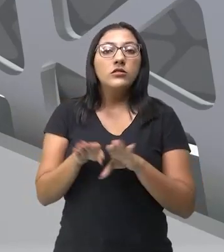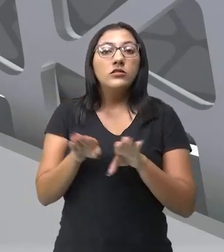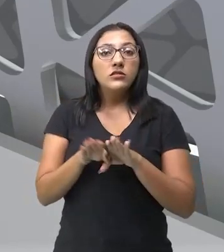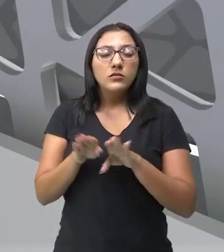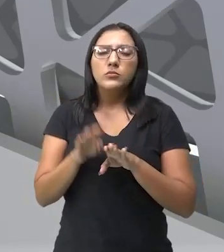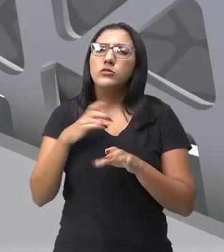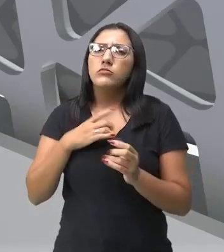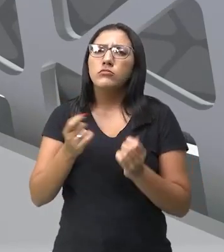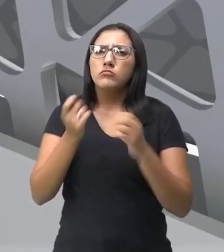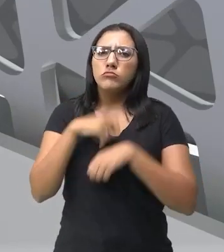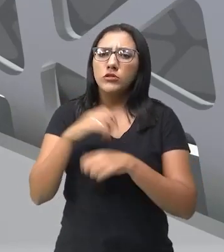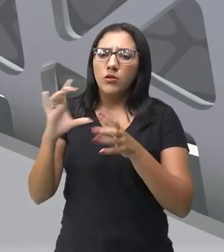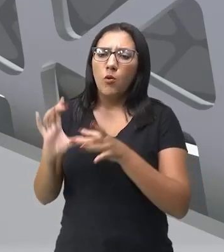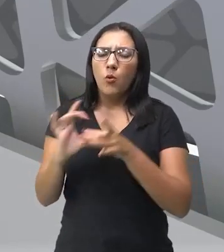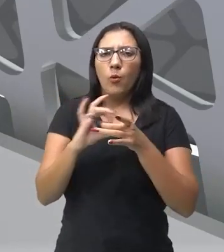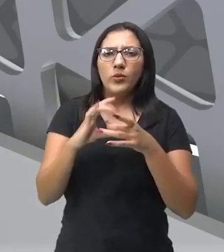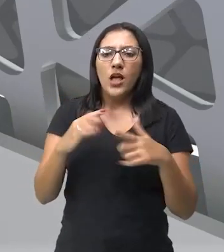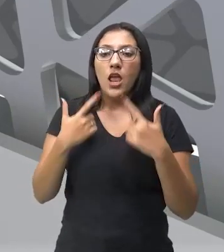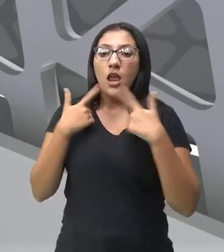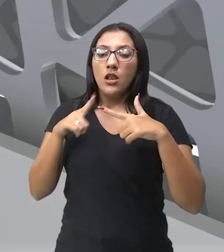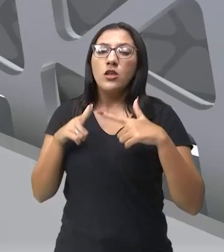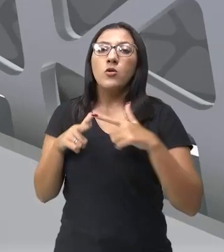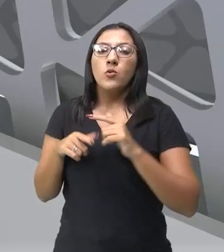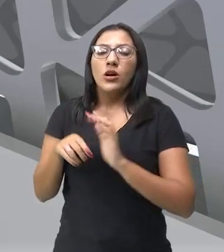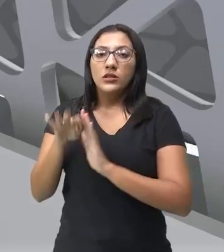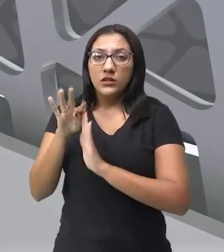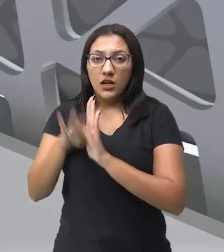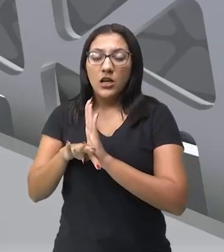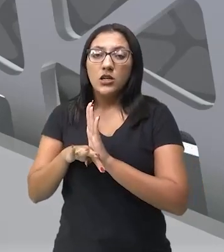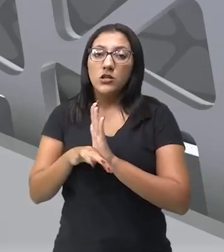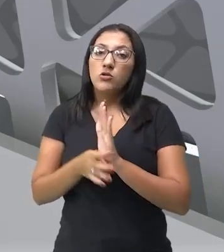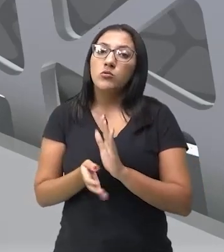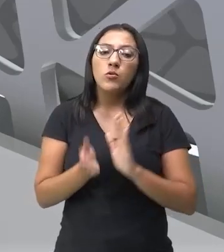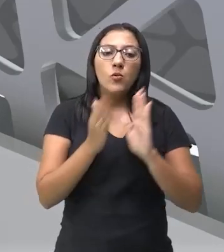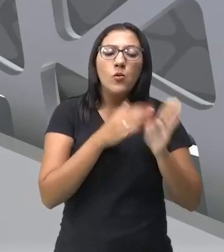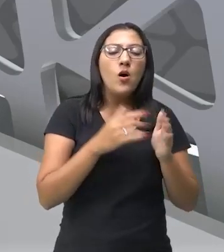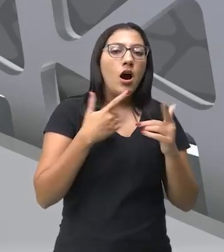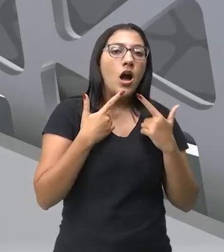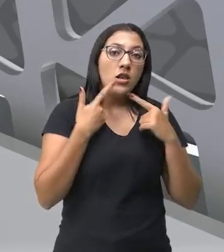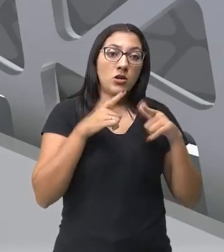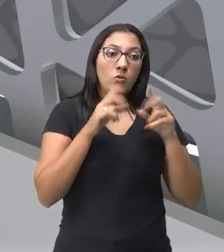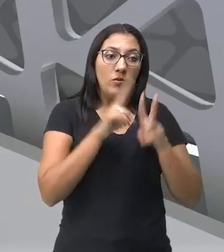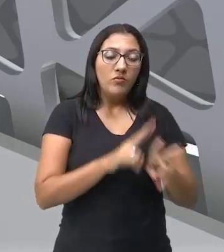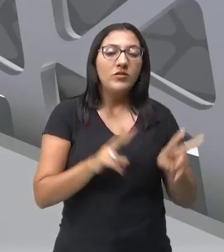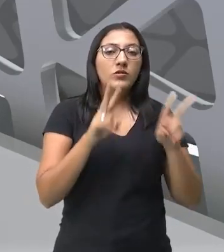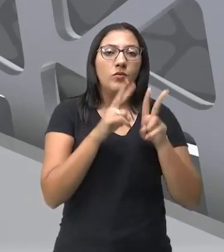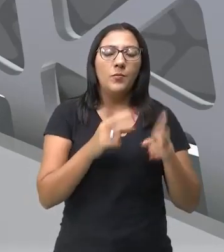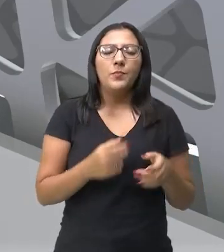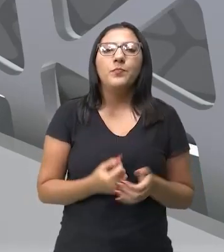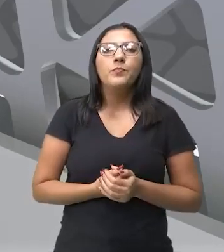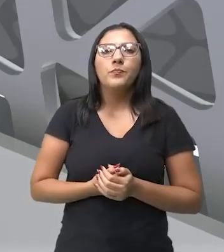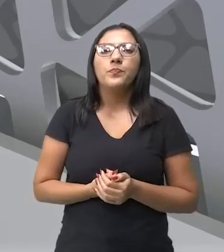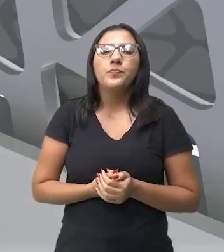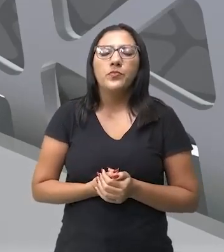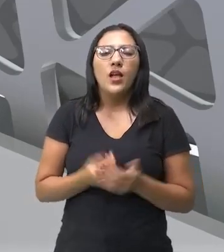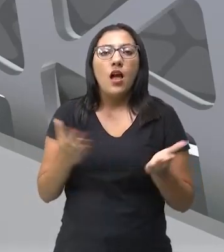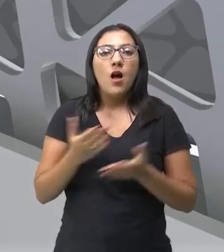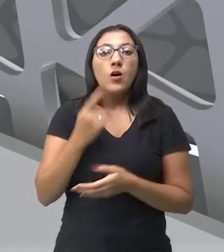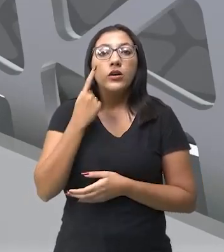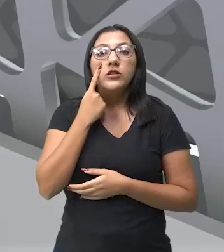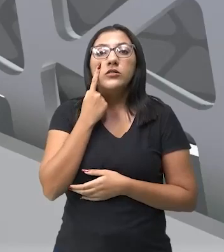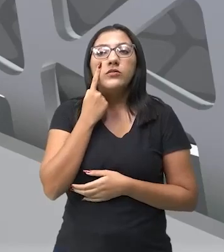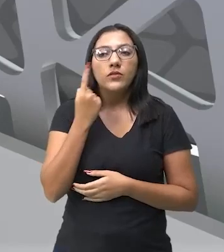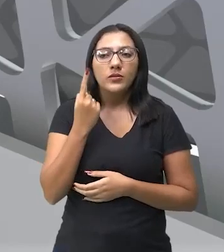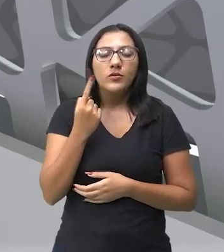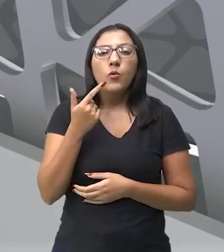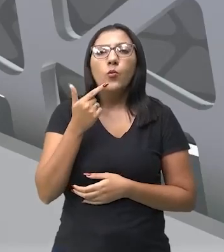sim, essa combinação do verbal com o não verbal no tratamento de uma informação. Agora a gente vai avançar. Por